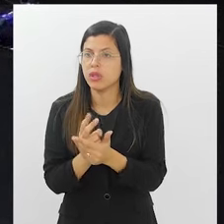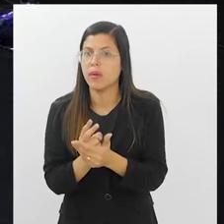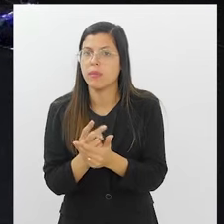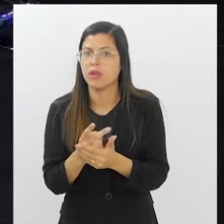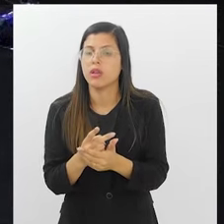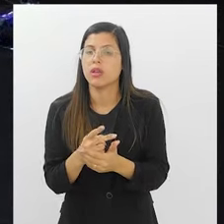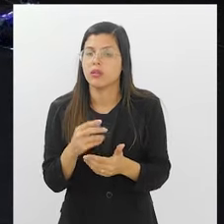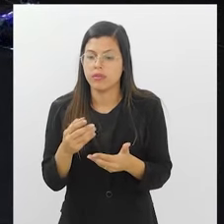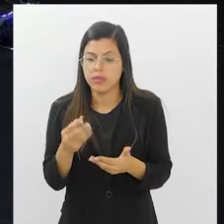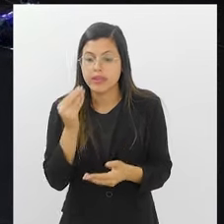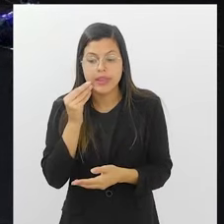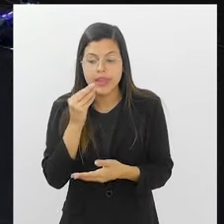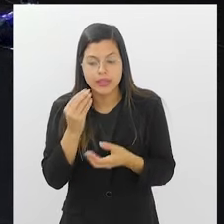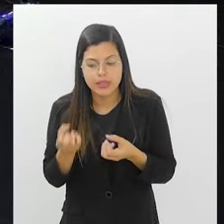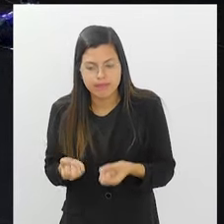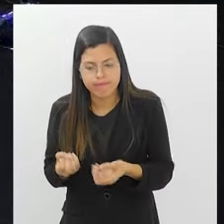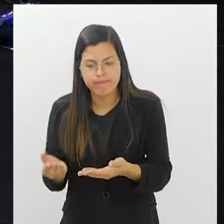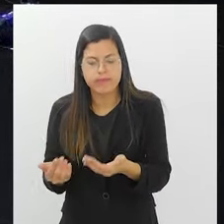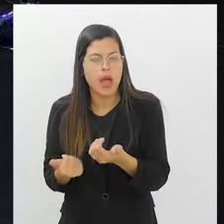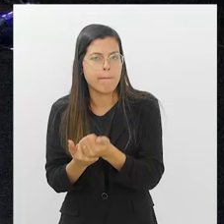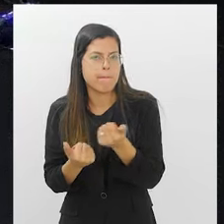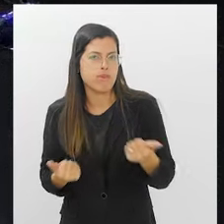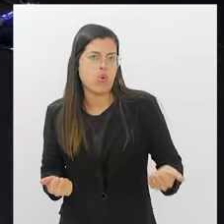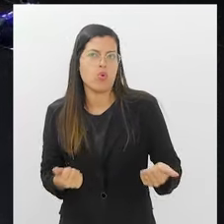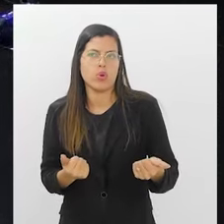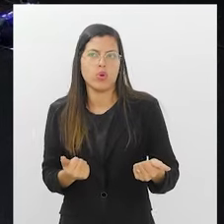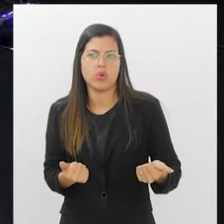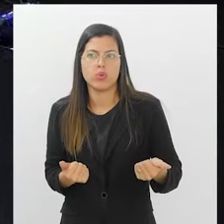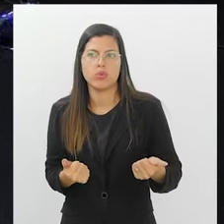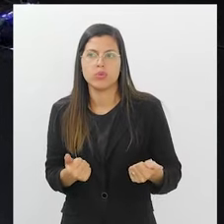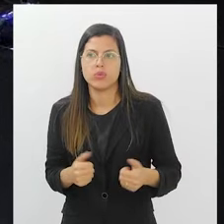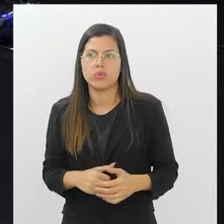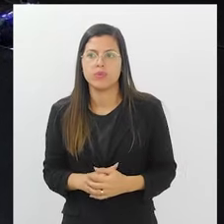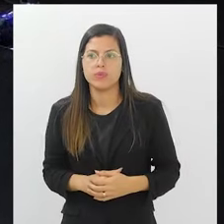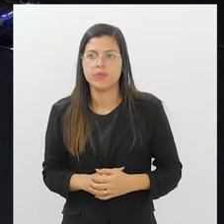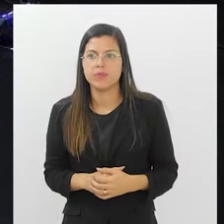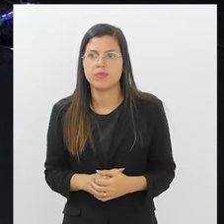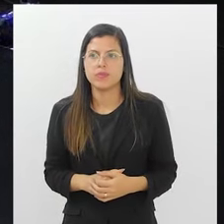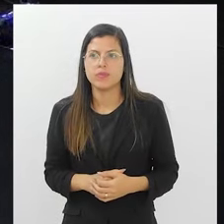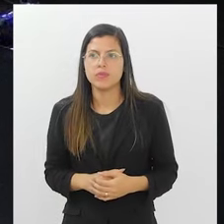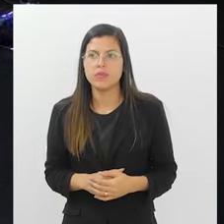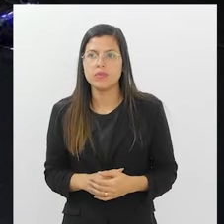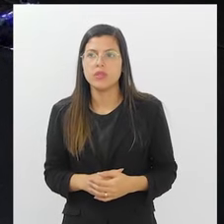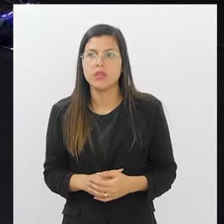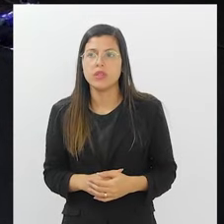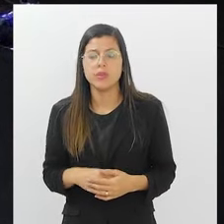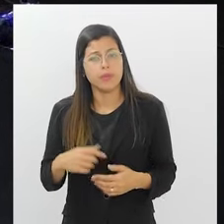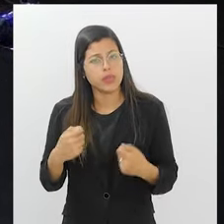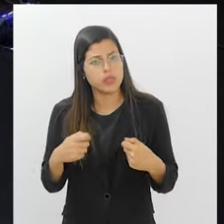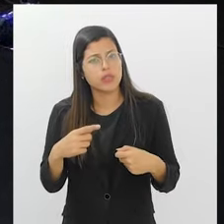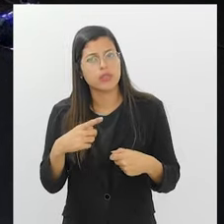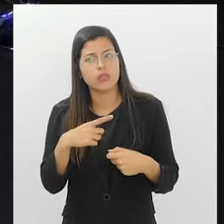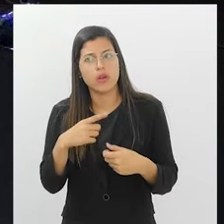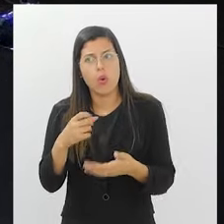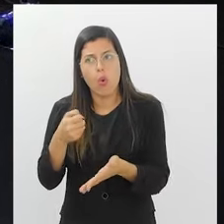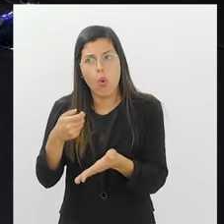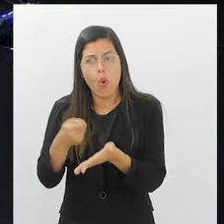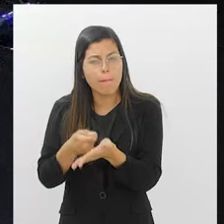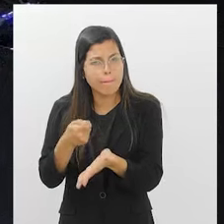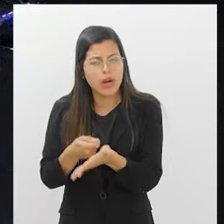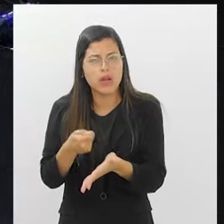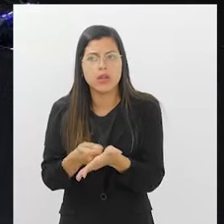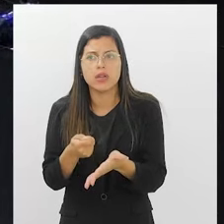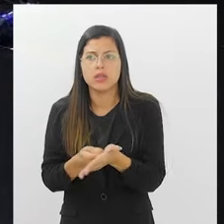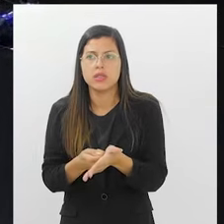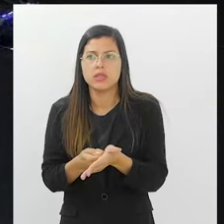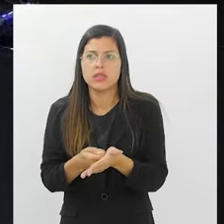toda dificuldade da assistência lá, como está dando assistência sempre. A gente há simplesmente uma cobrança. Cobrança